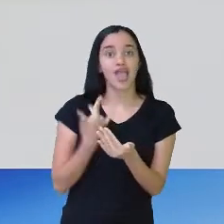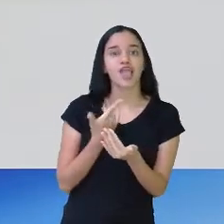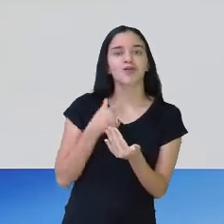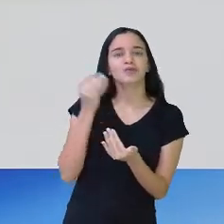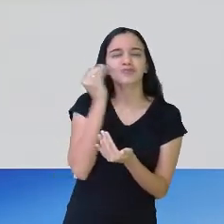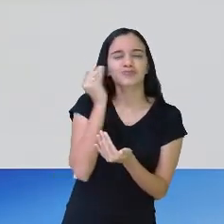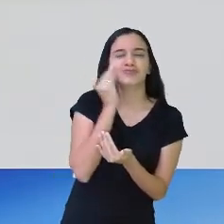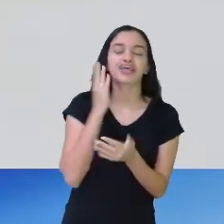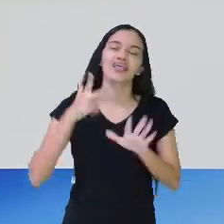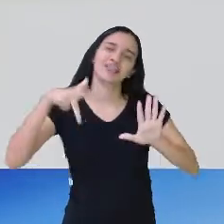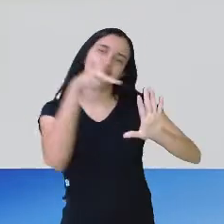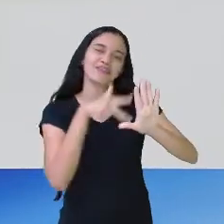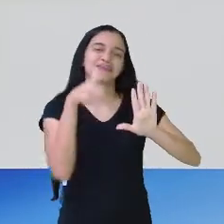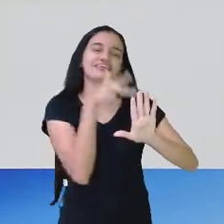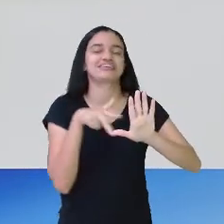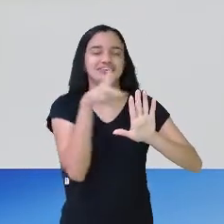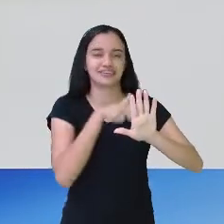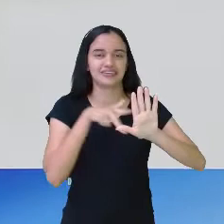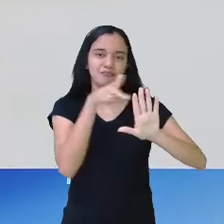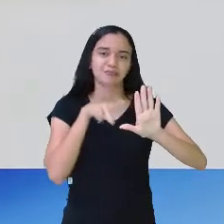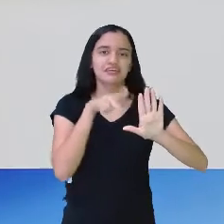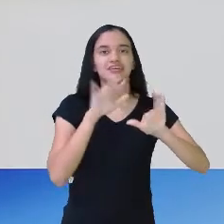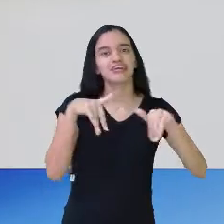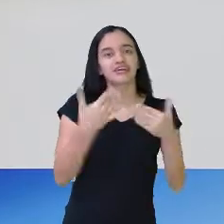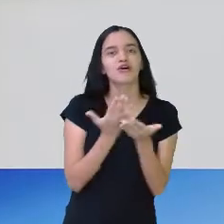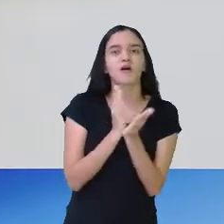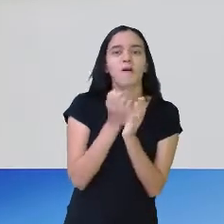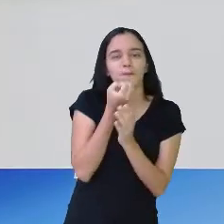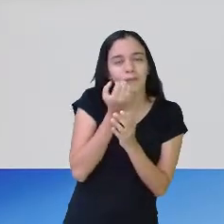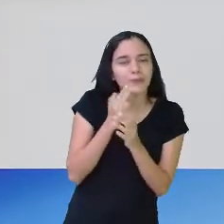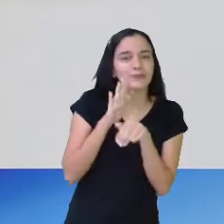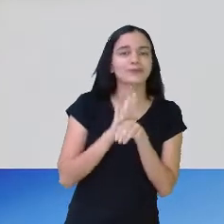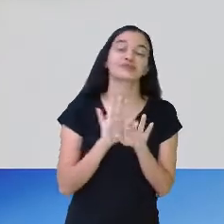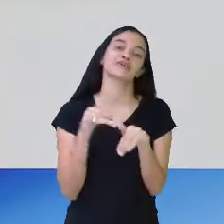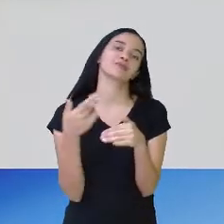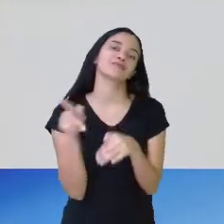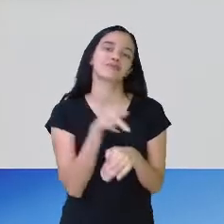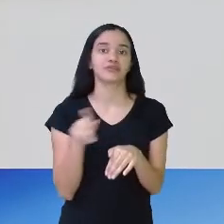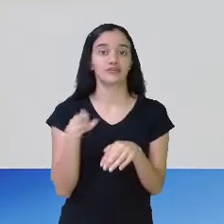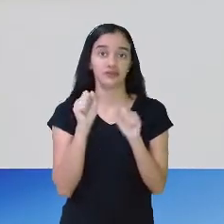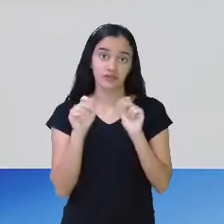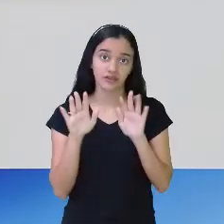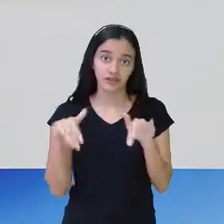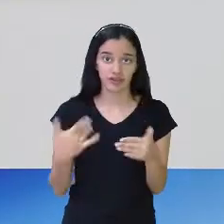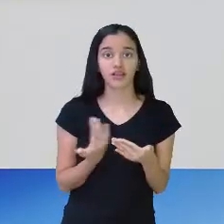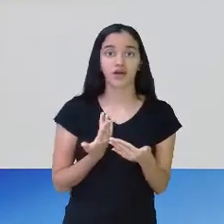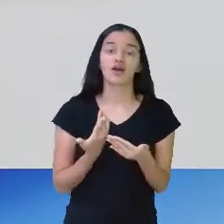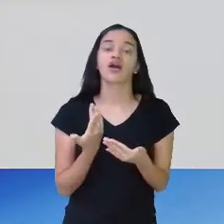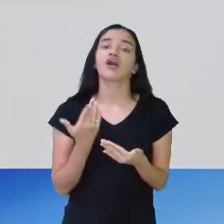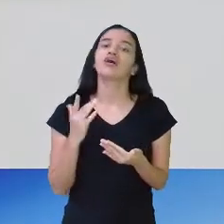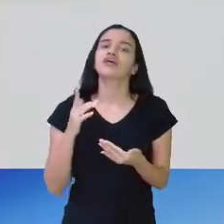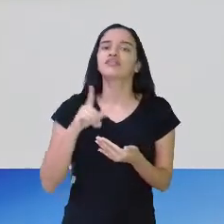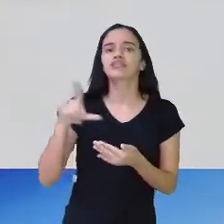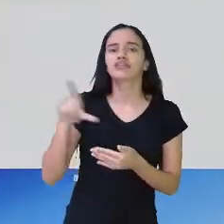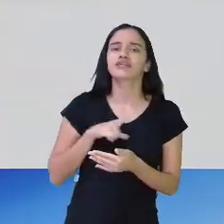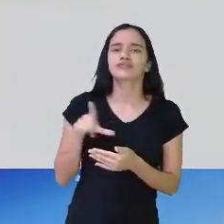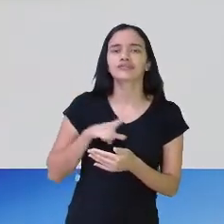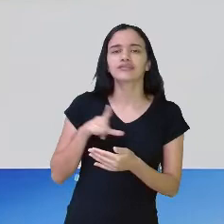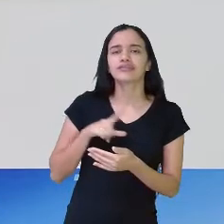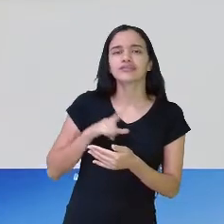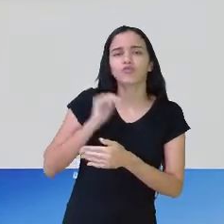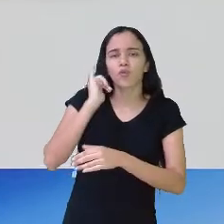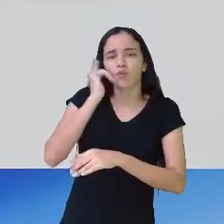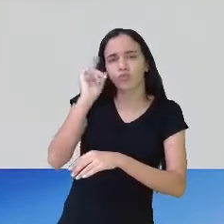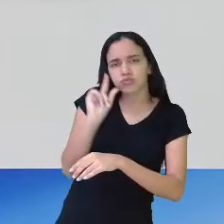na produção. Sejam bonzinhos com a professora, tá? Aí a gente vai primeiro estudar um mini